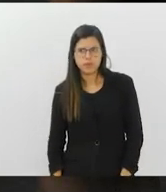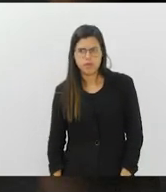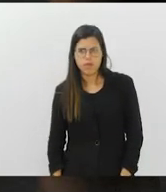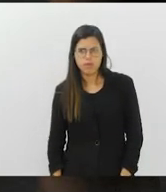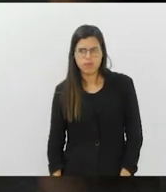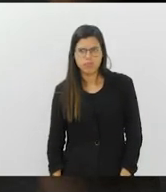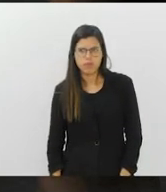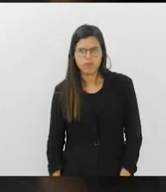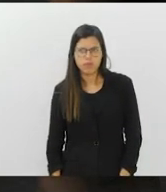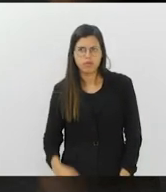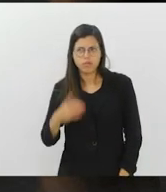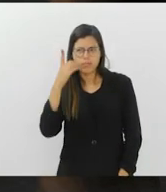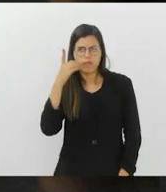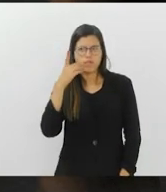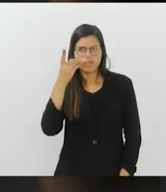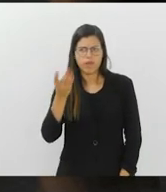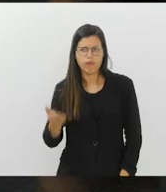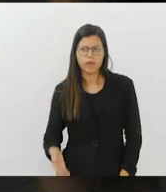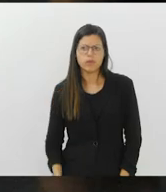Deputados?